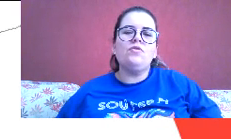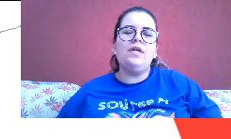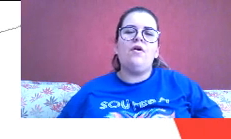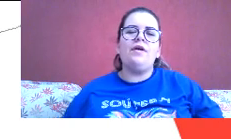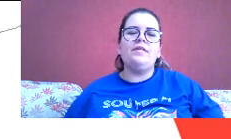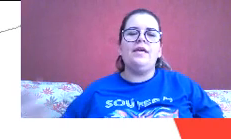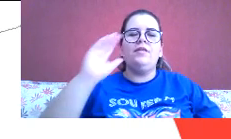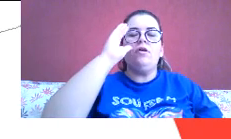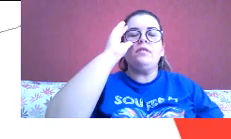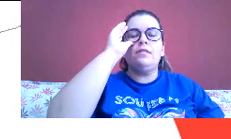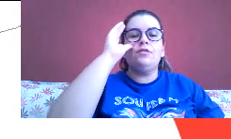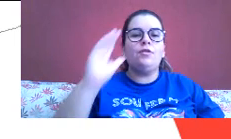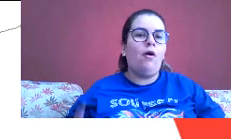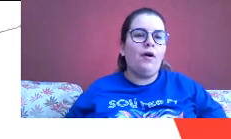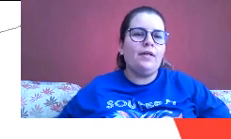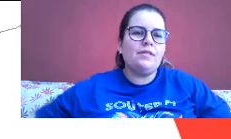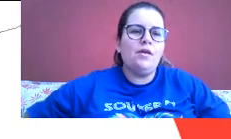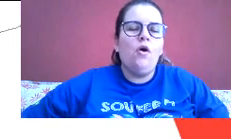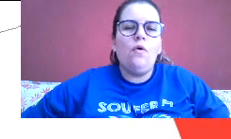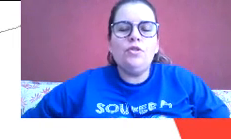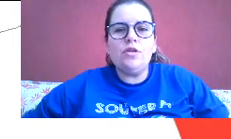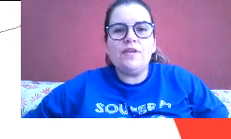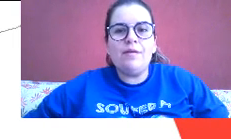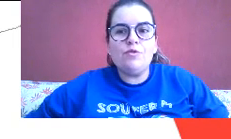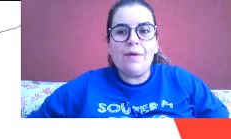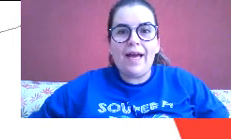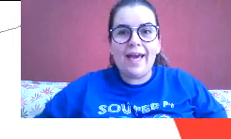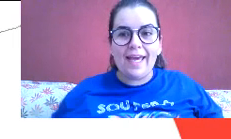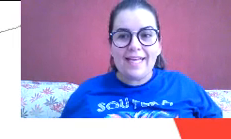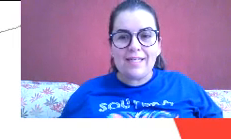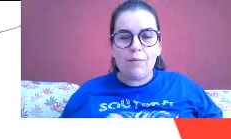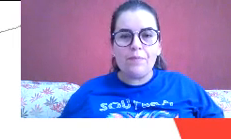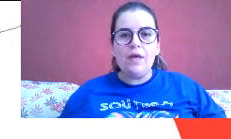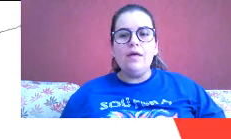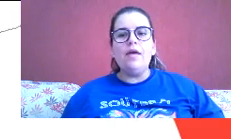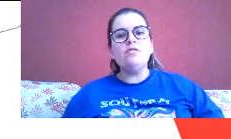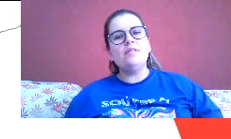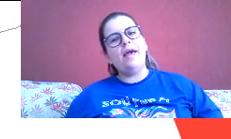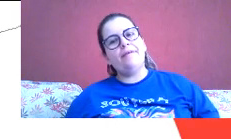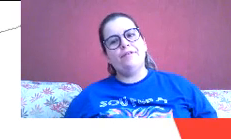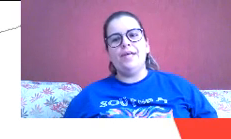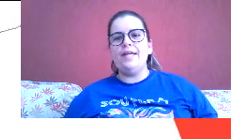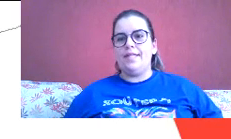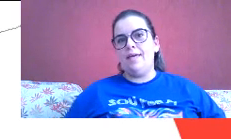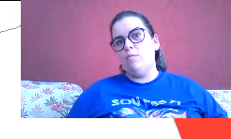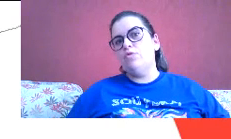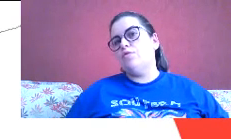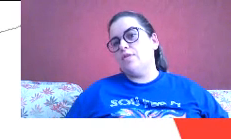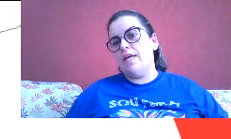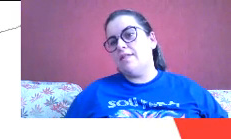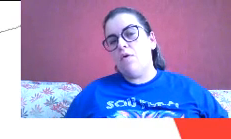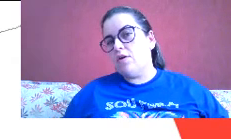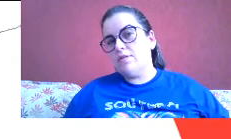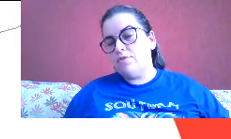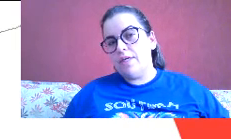os nossos heróis aí em nossas histórias hoje Nós faremos uma redação eu sei que vocês aí muitos